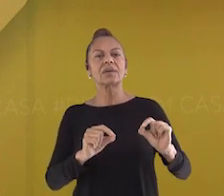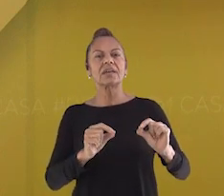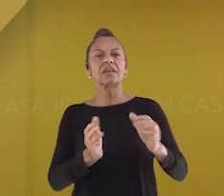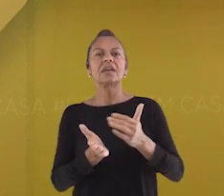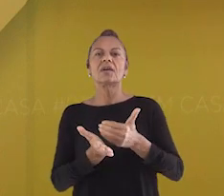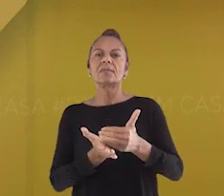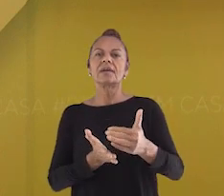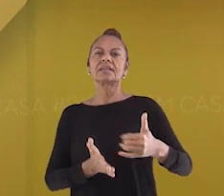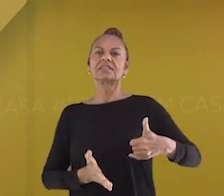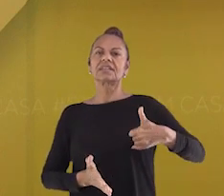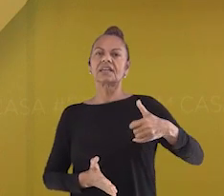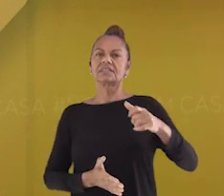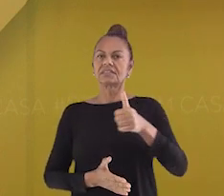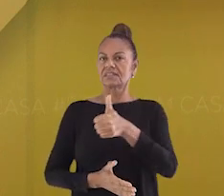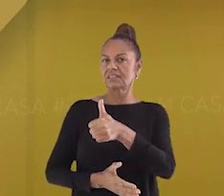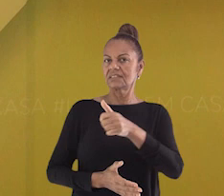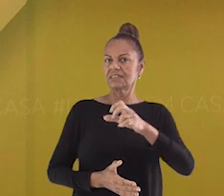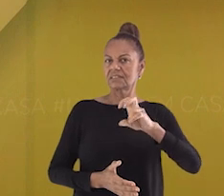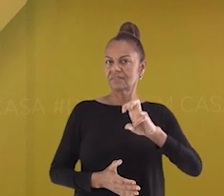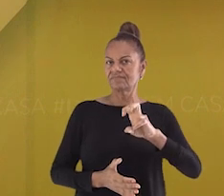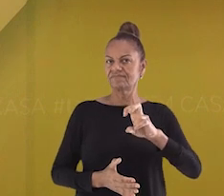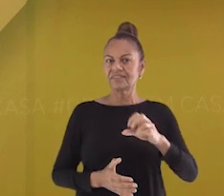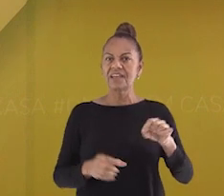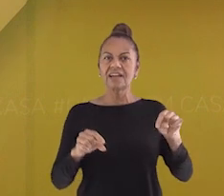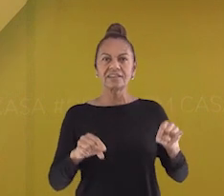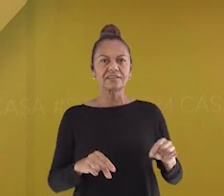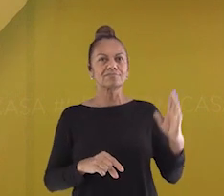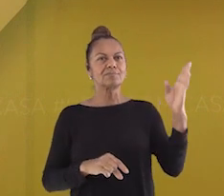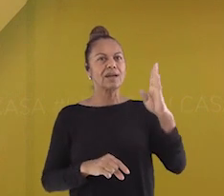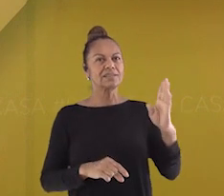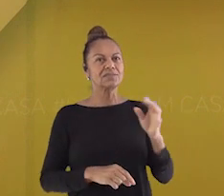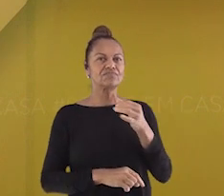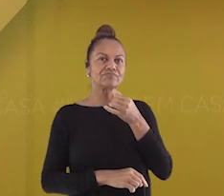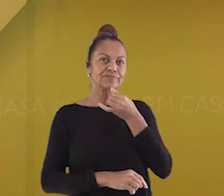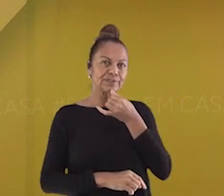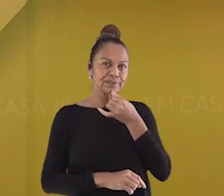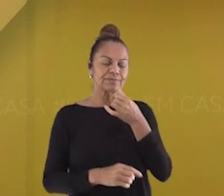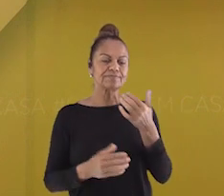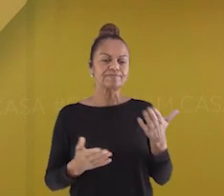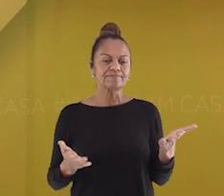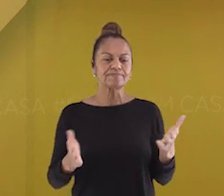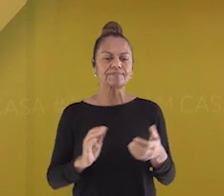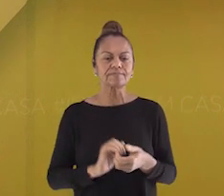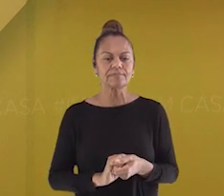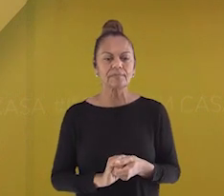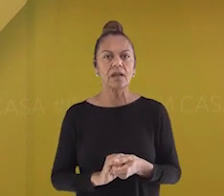dos 15 anos de idade. Essa é uma triste realidade que vivemos.